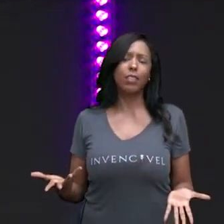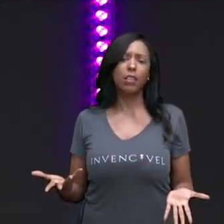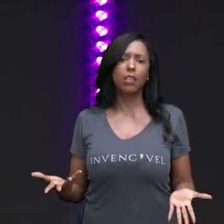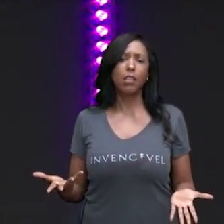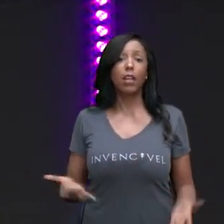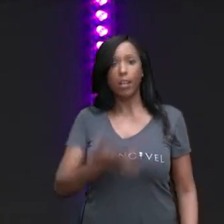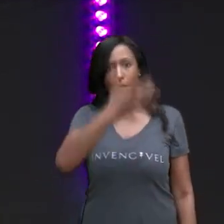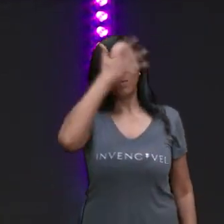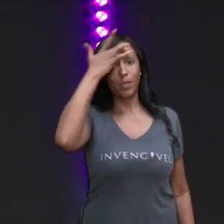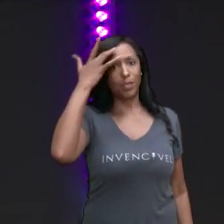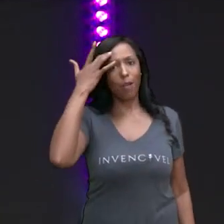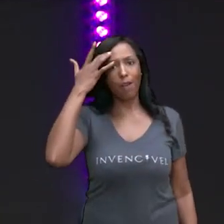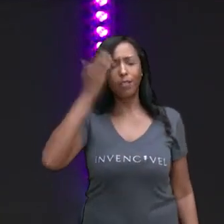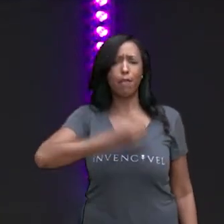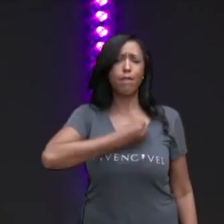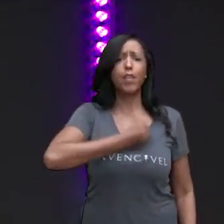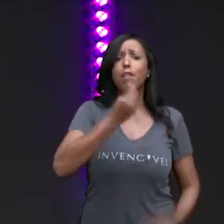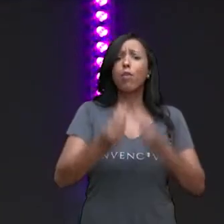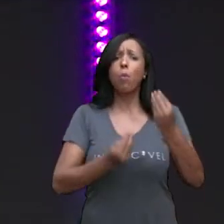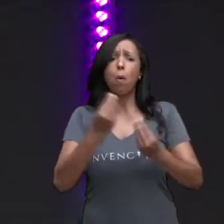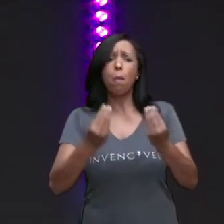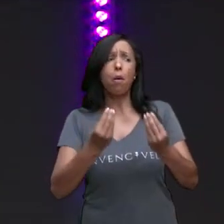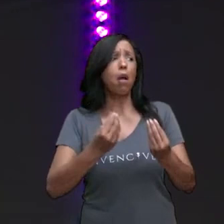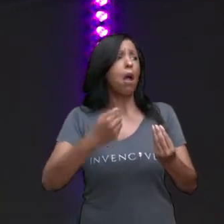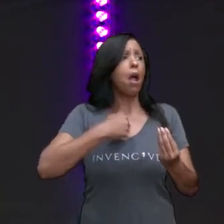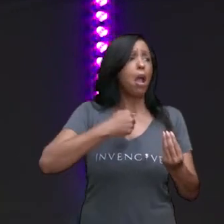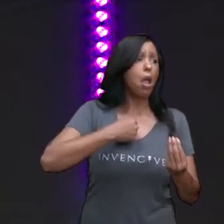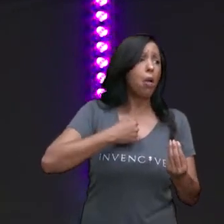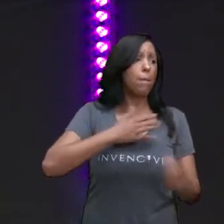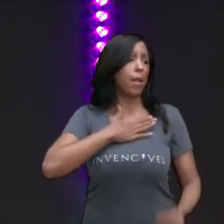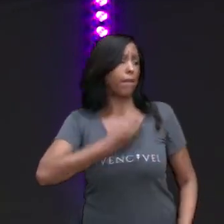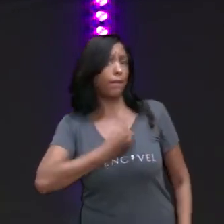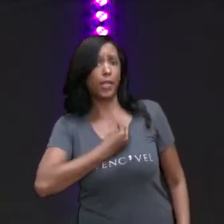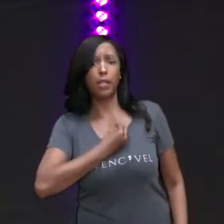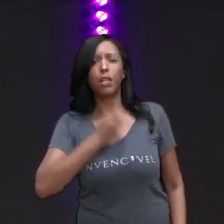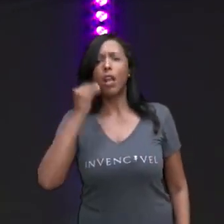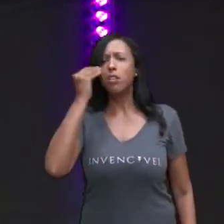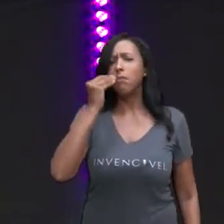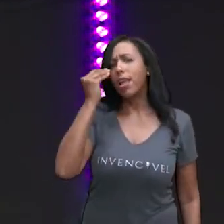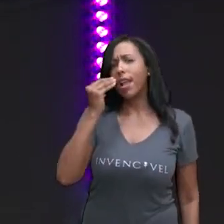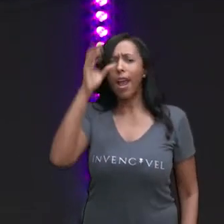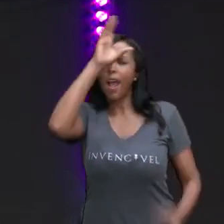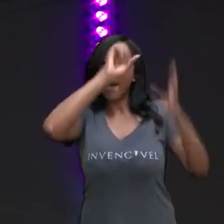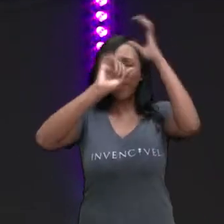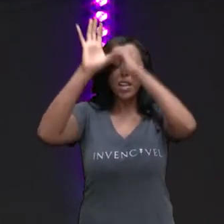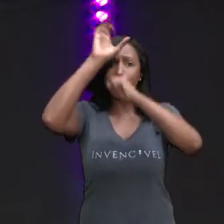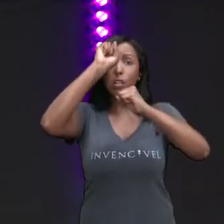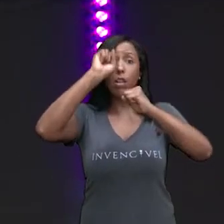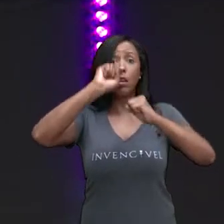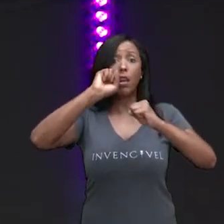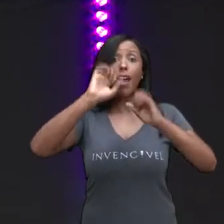A maioria das pessoas vive em função de suas percepções, de suas experiências, de seus aprendizados,